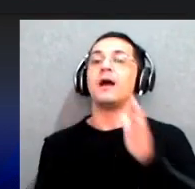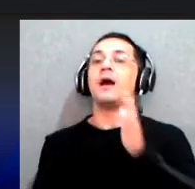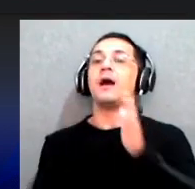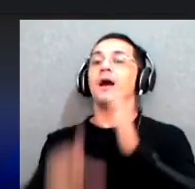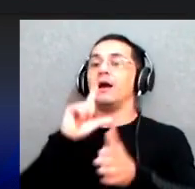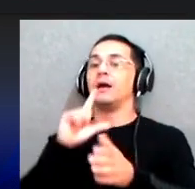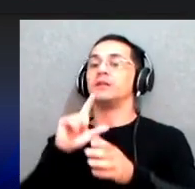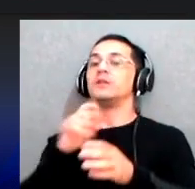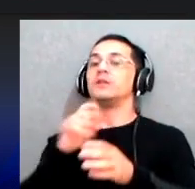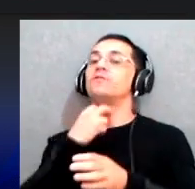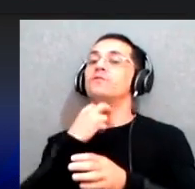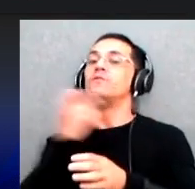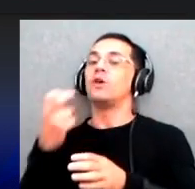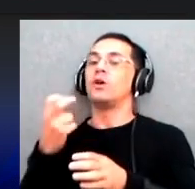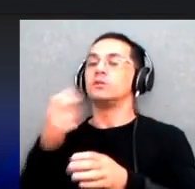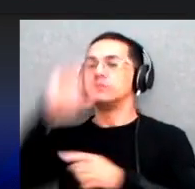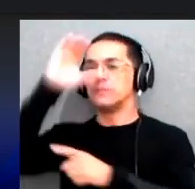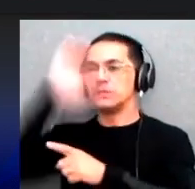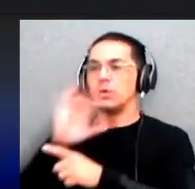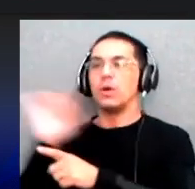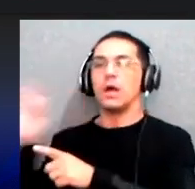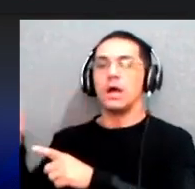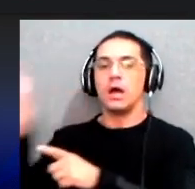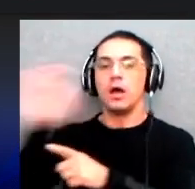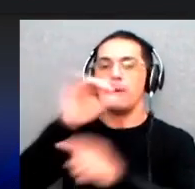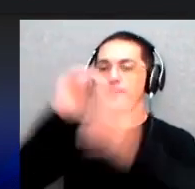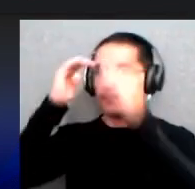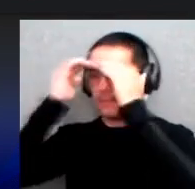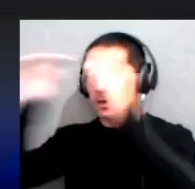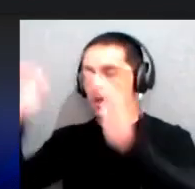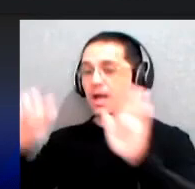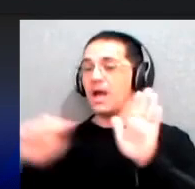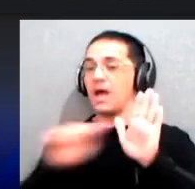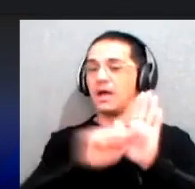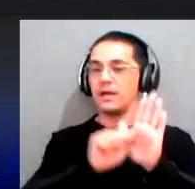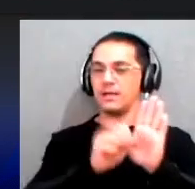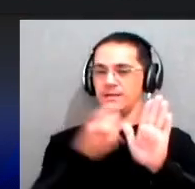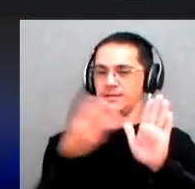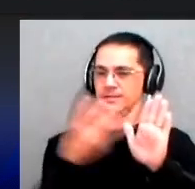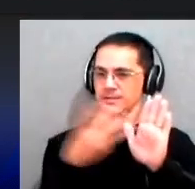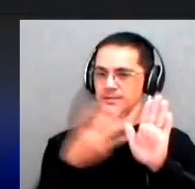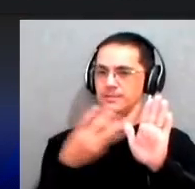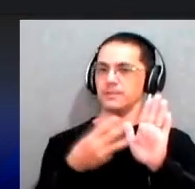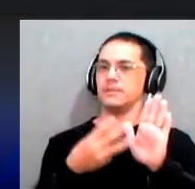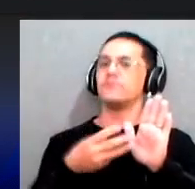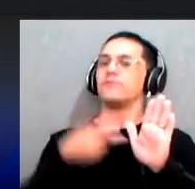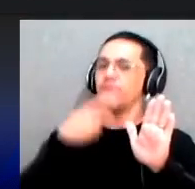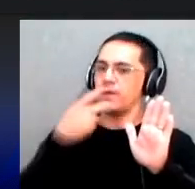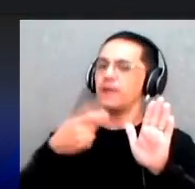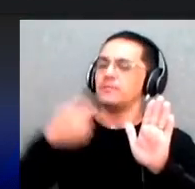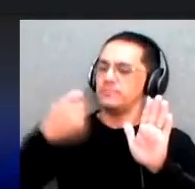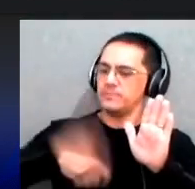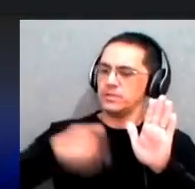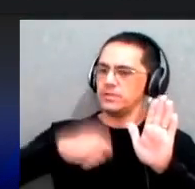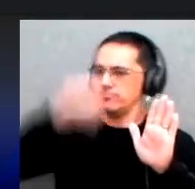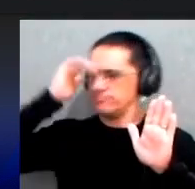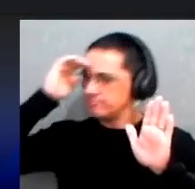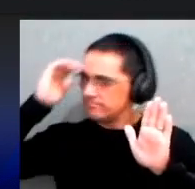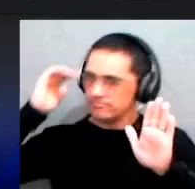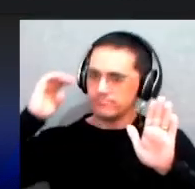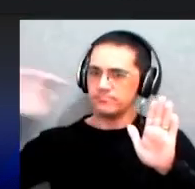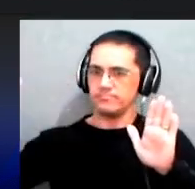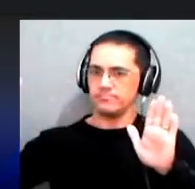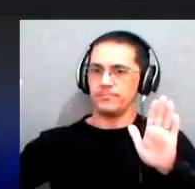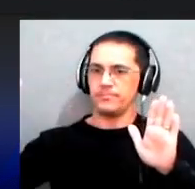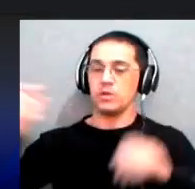artigo 133 aponta exatamente isso. E o advogado, como esgrimador